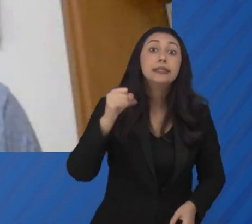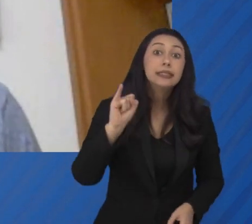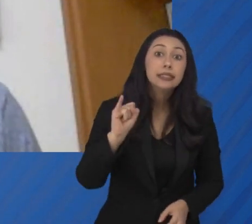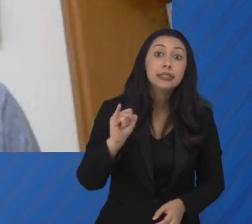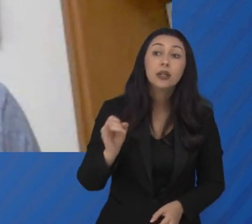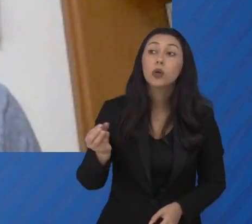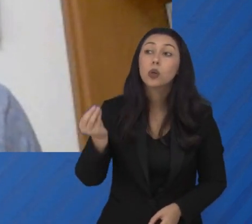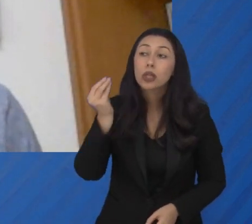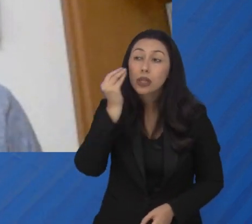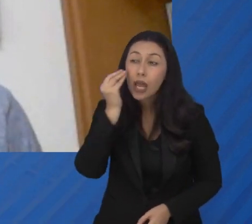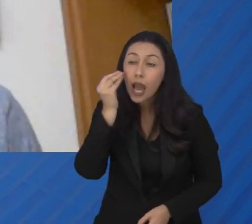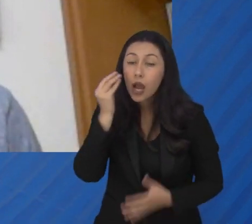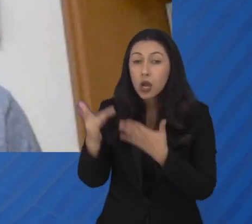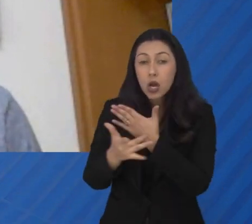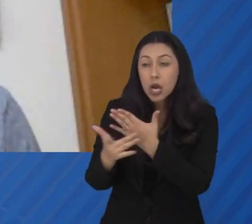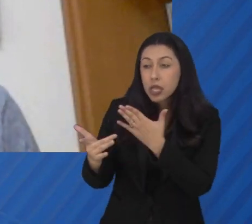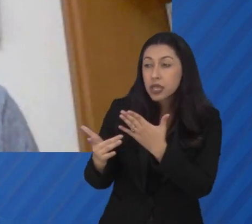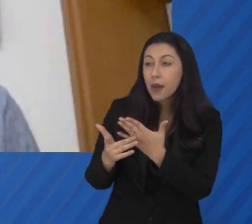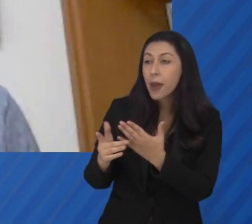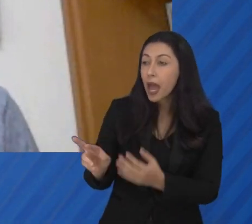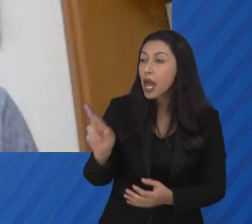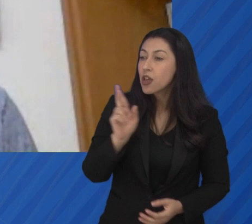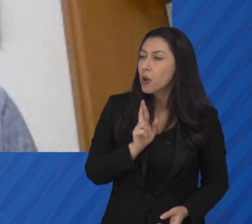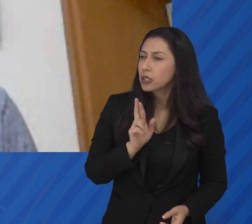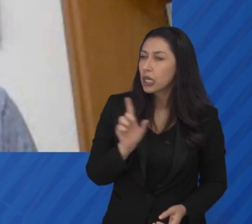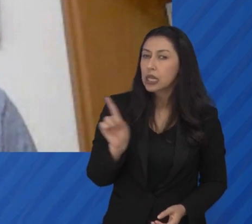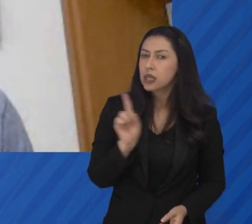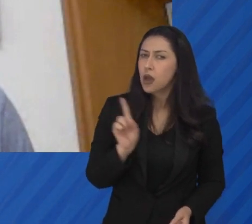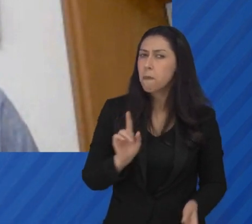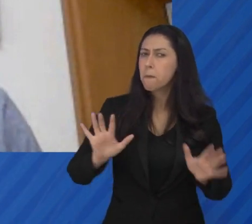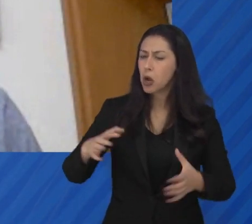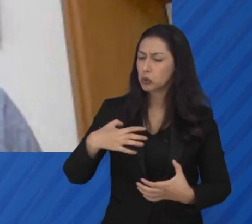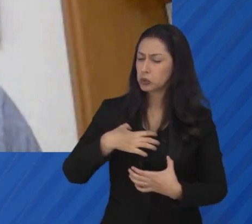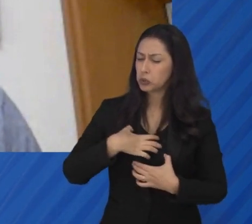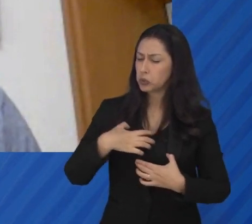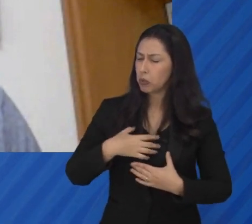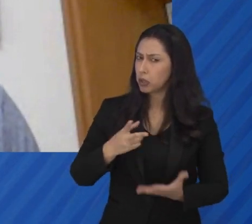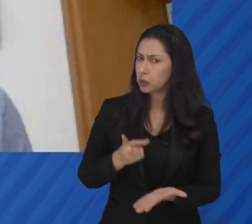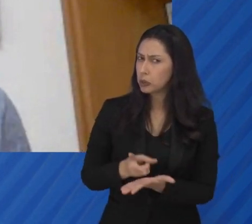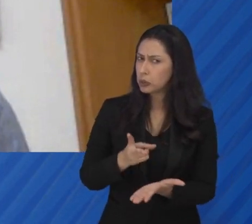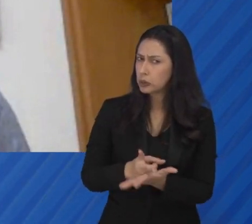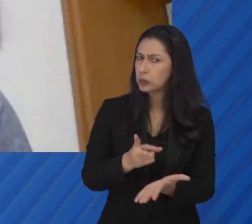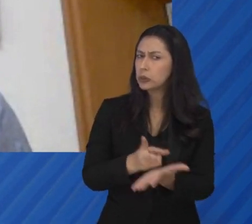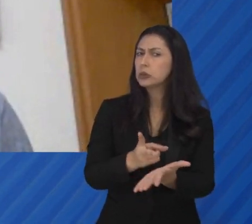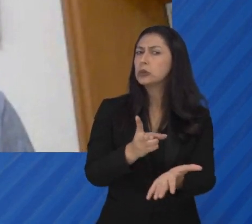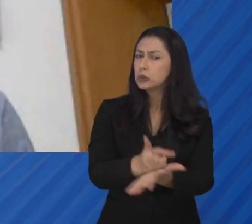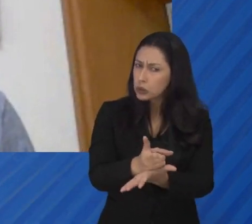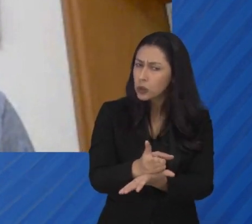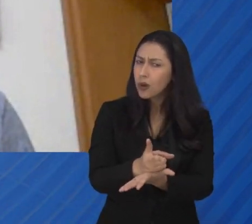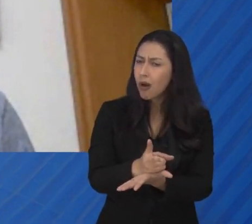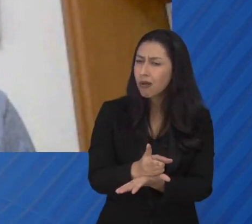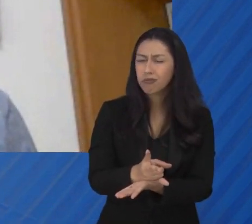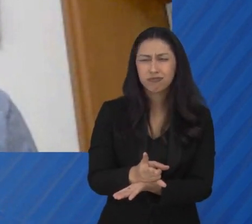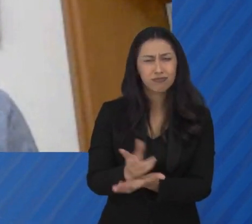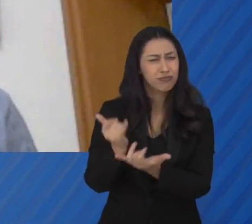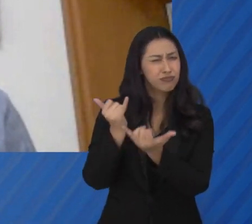caso você tenha um teste que deu negativo para dengue, mas os seus sintomas persistem e são